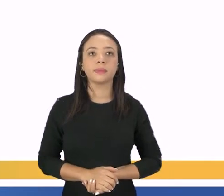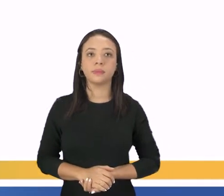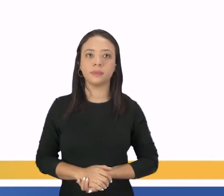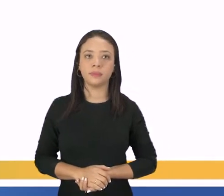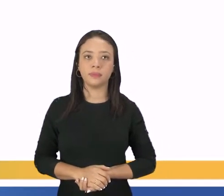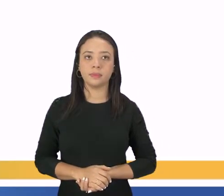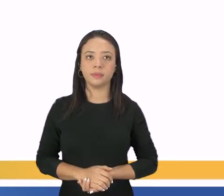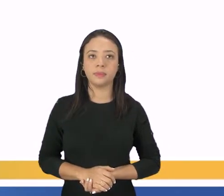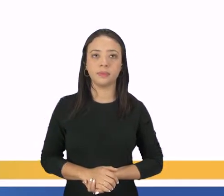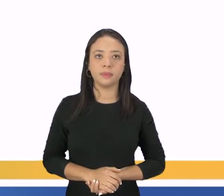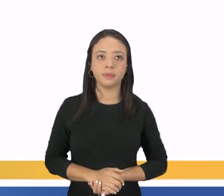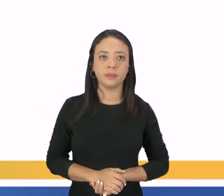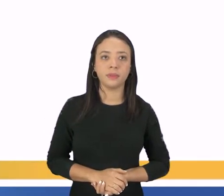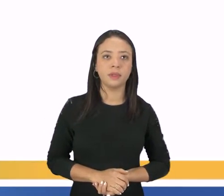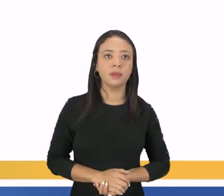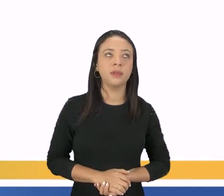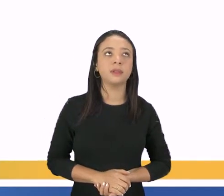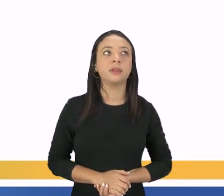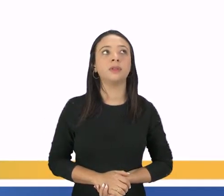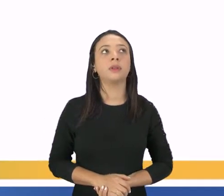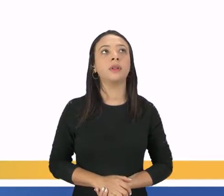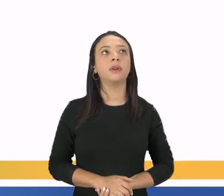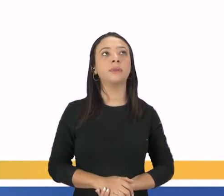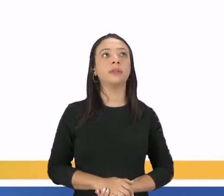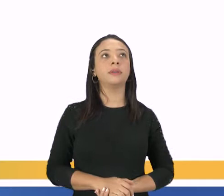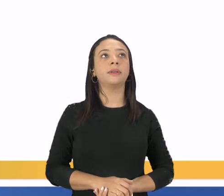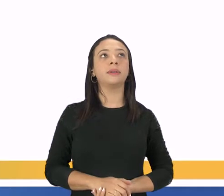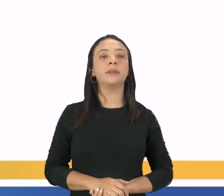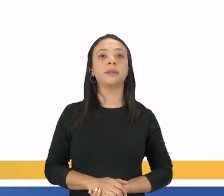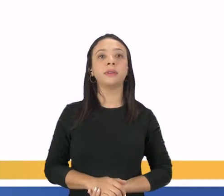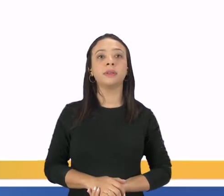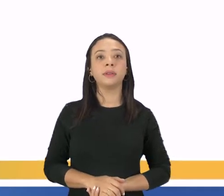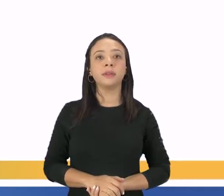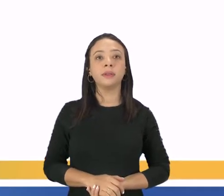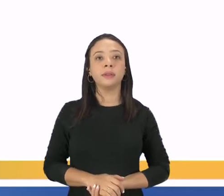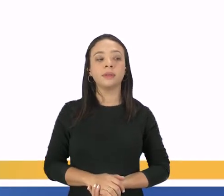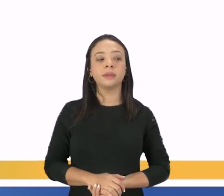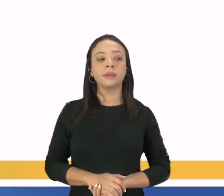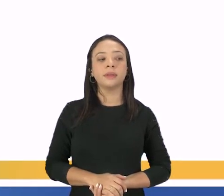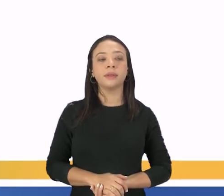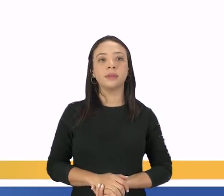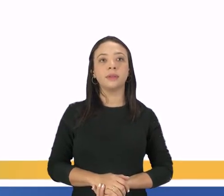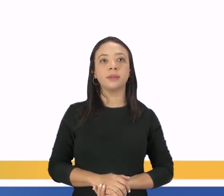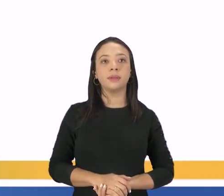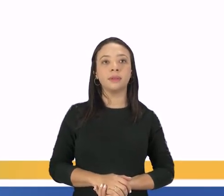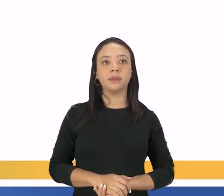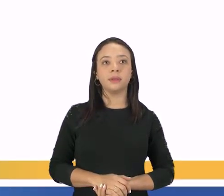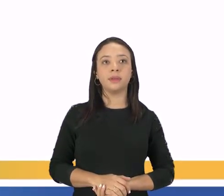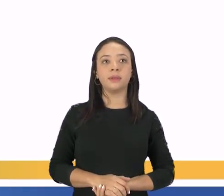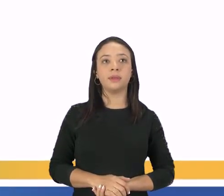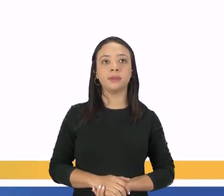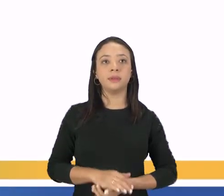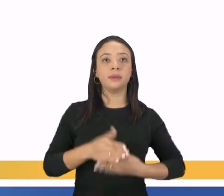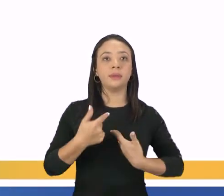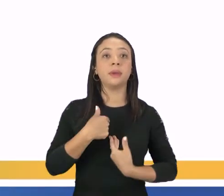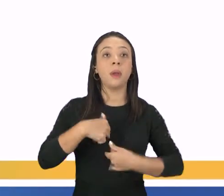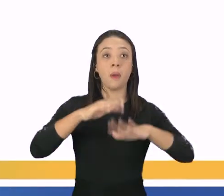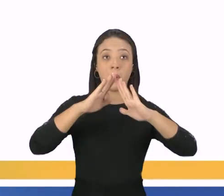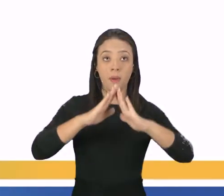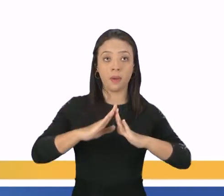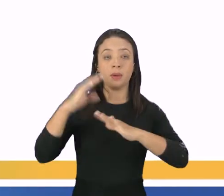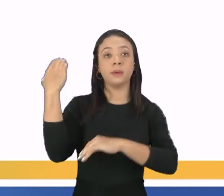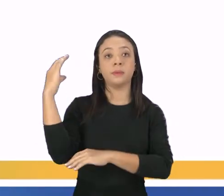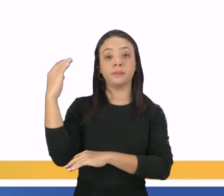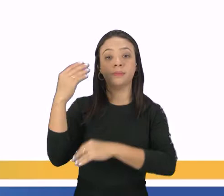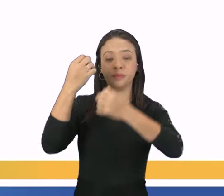vivo na Colômbia. Hoje te contarei um pouco sobre minha rotina diária, ou seja, eu me chamo Fernando, eu vivo na Colômbia, né, resido na Colômbia, eu vou te